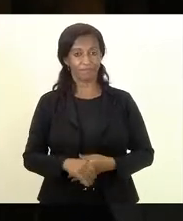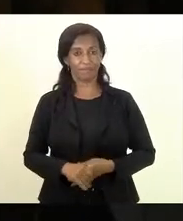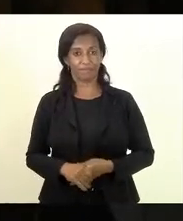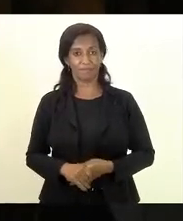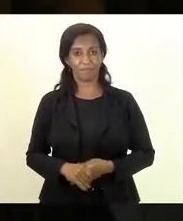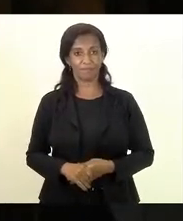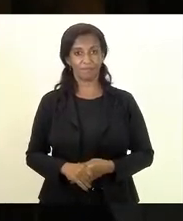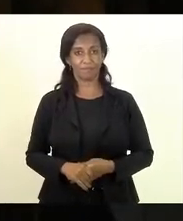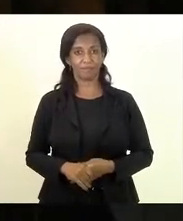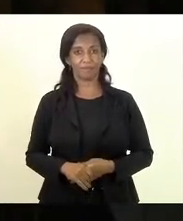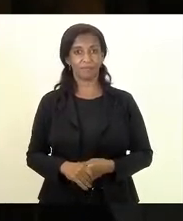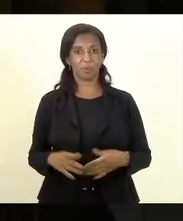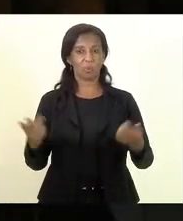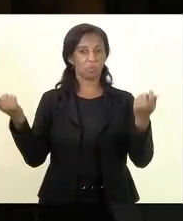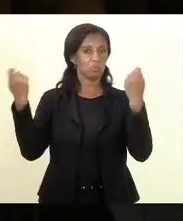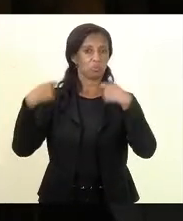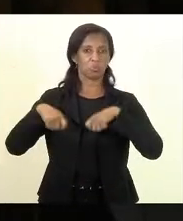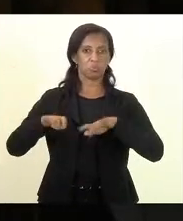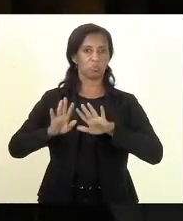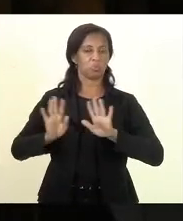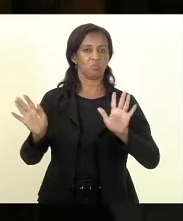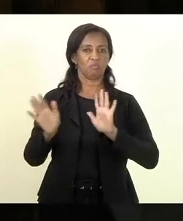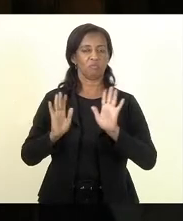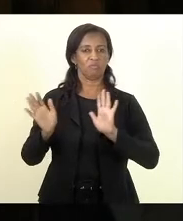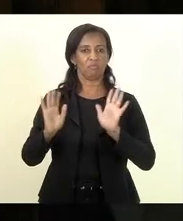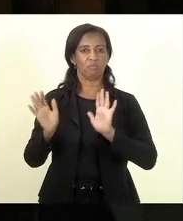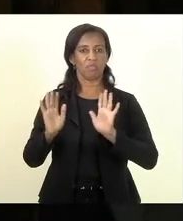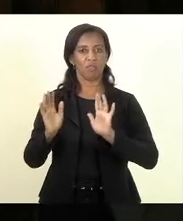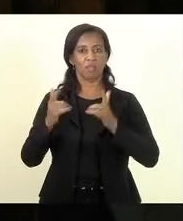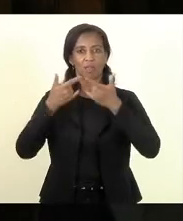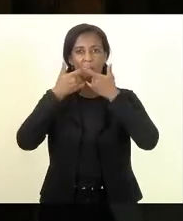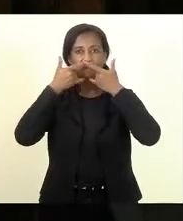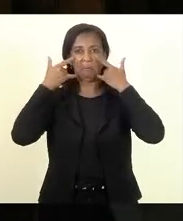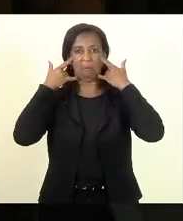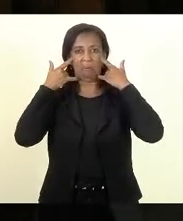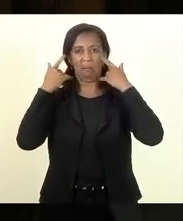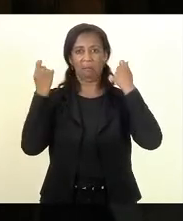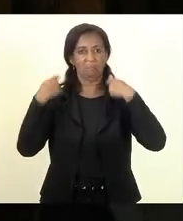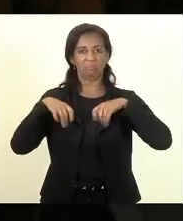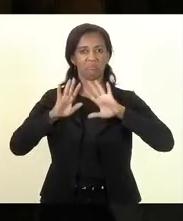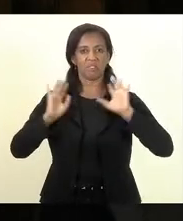a desnecessidade do uso da máscara.